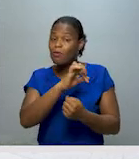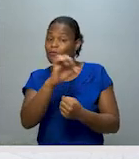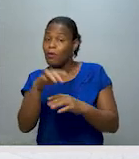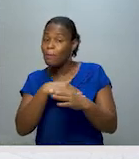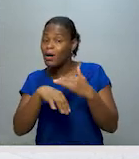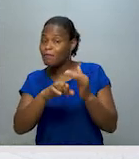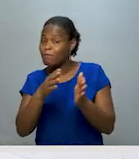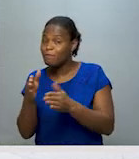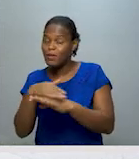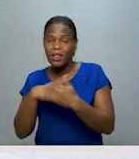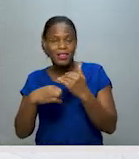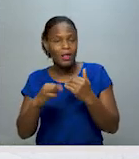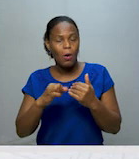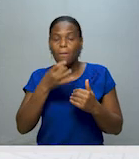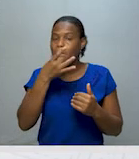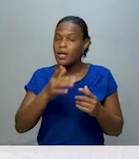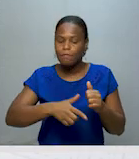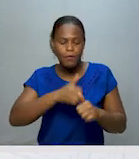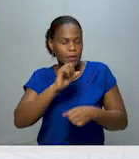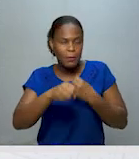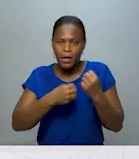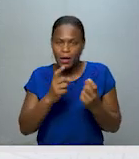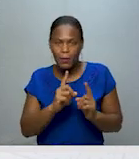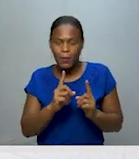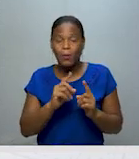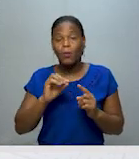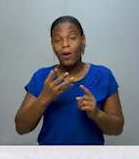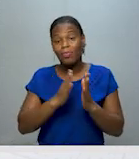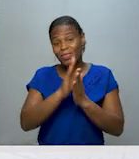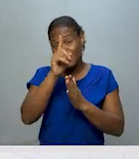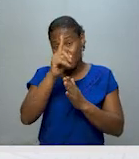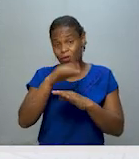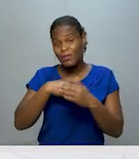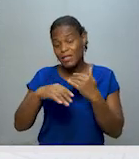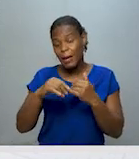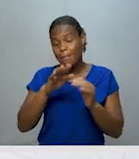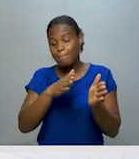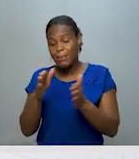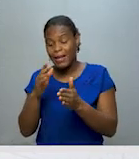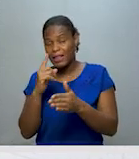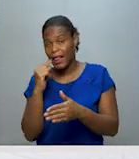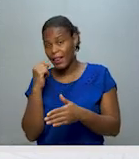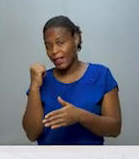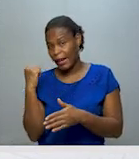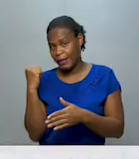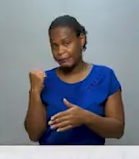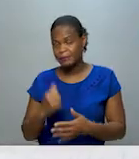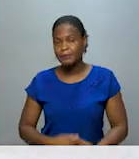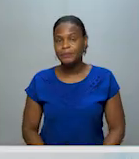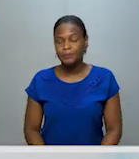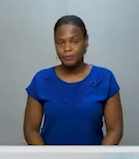parte e não se deixasse vencer pelo medo, enquanto Deus faria a parte